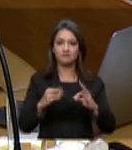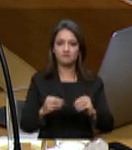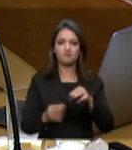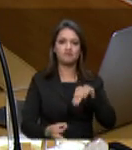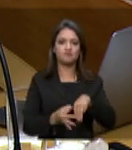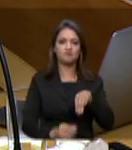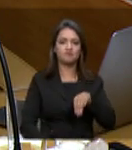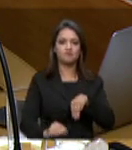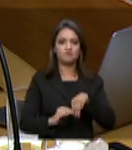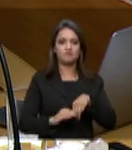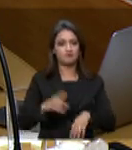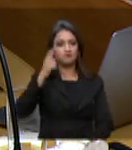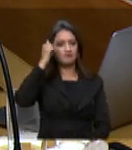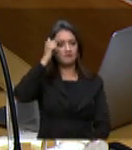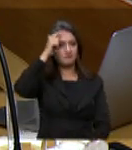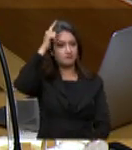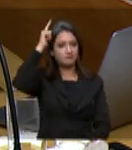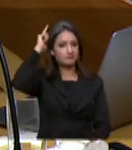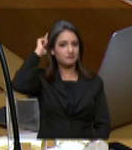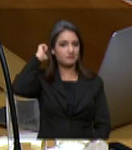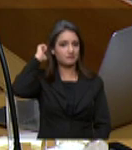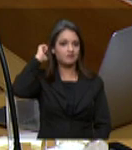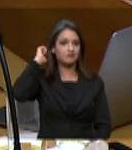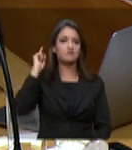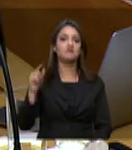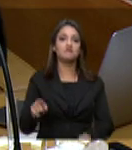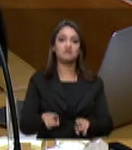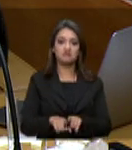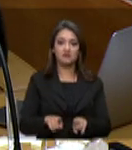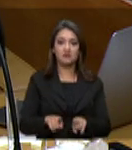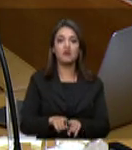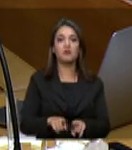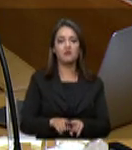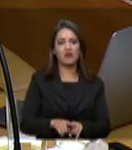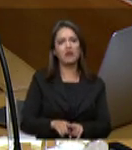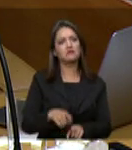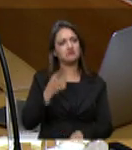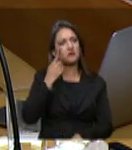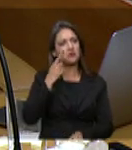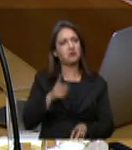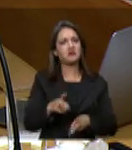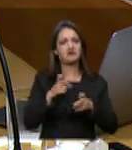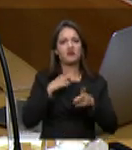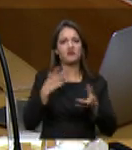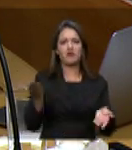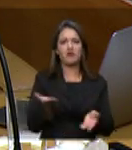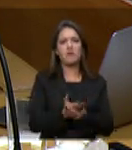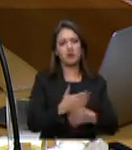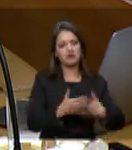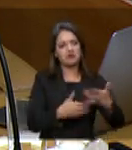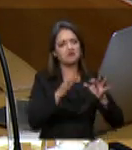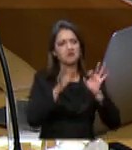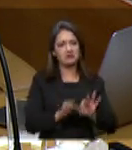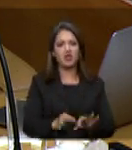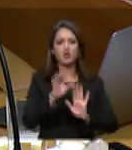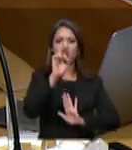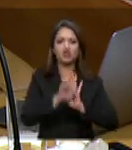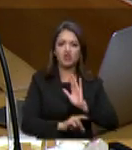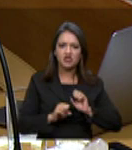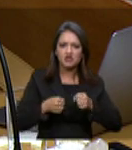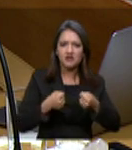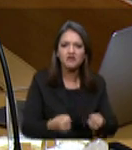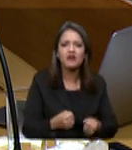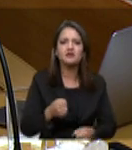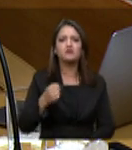ministro a deixar ele de Moraes e penso que houve integralmente devido processo legal direito de defesa advogado na